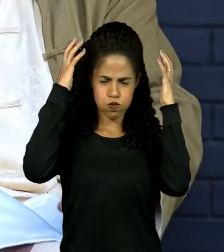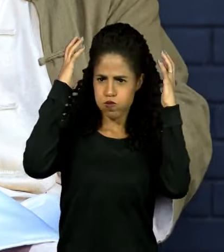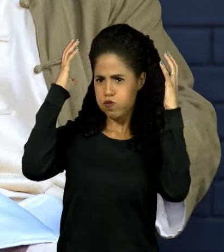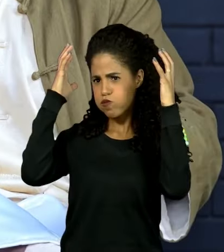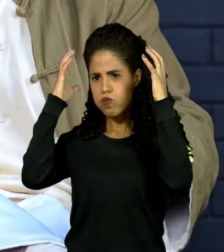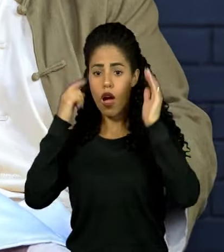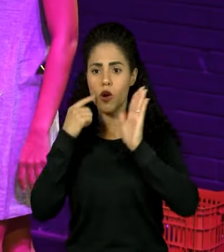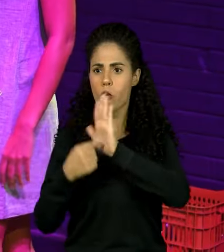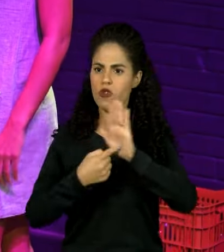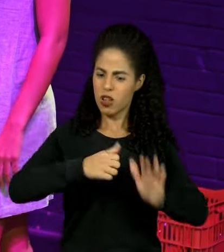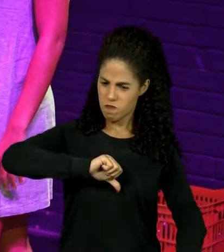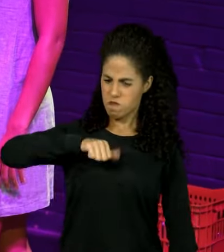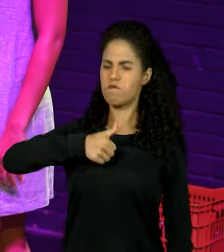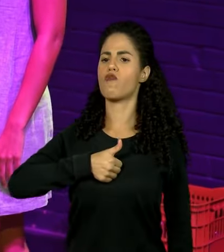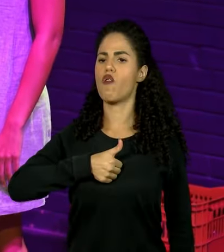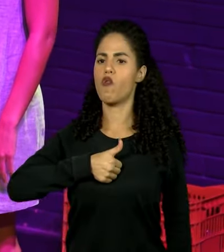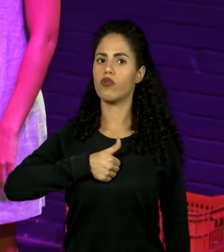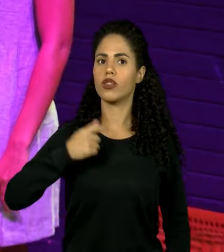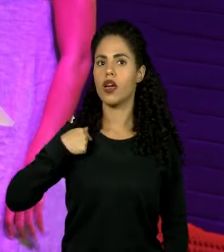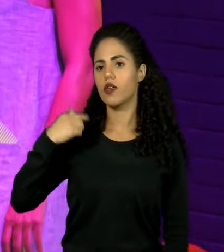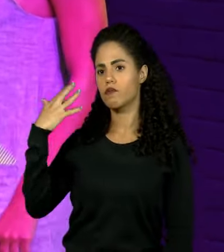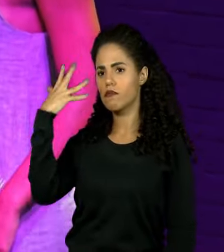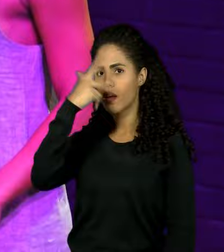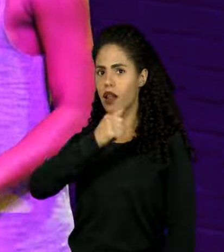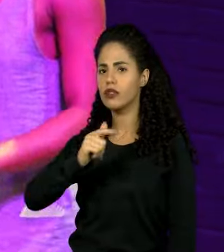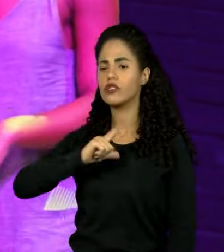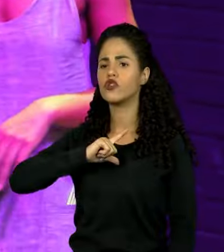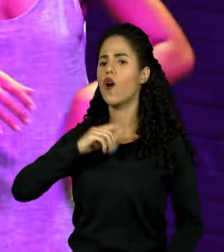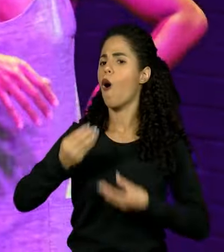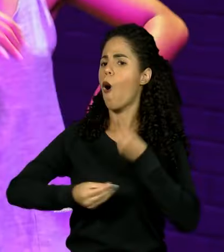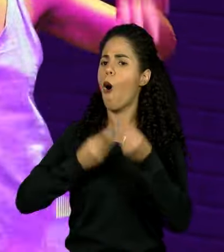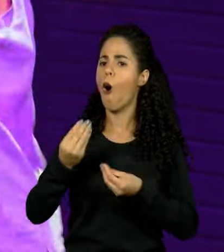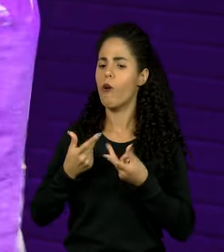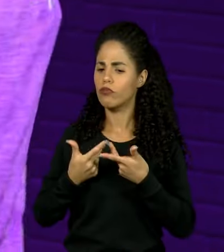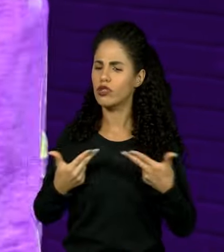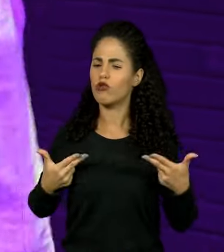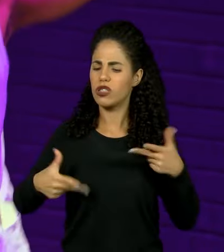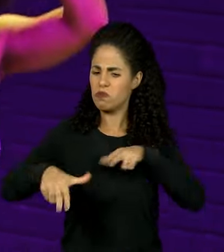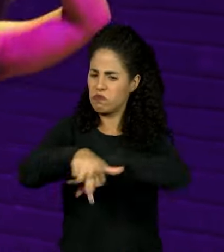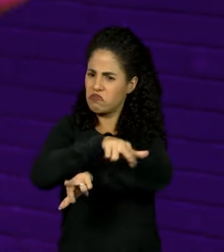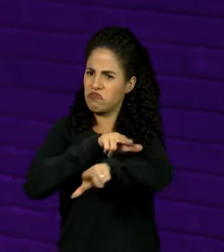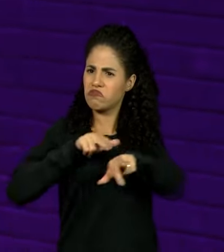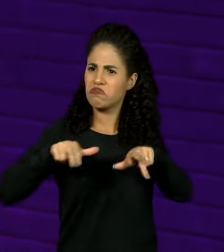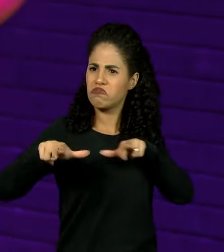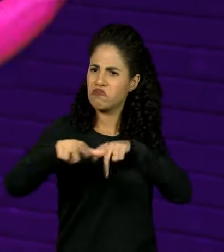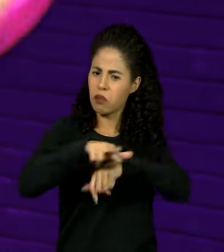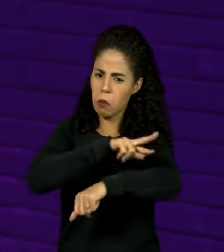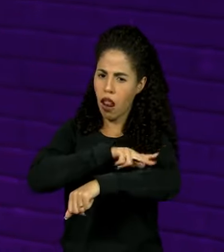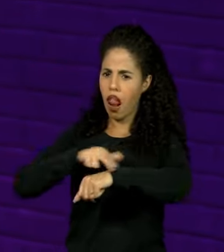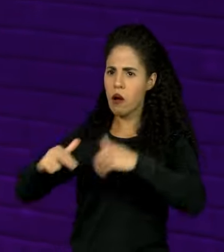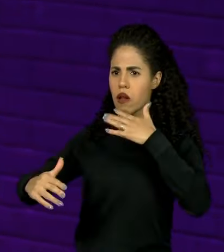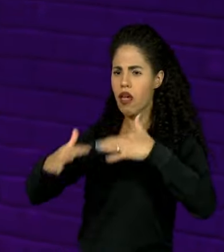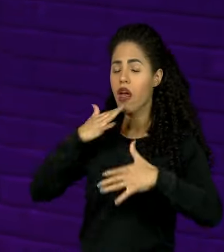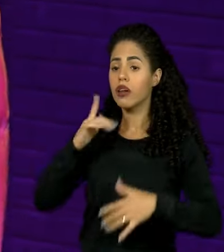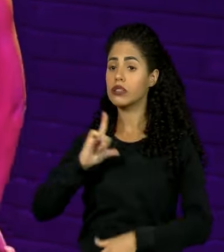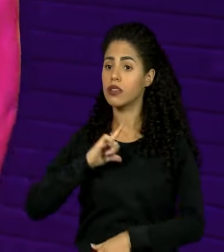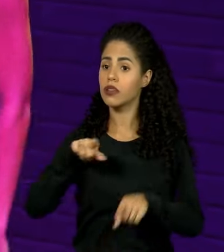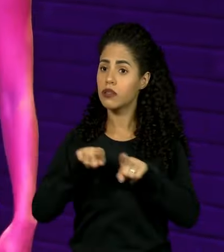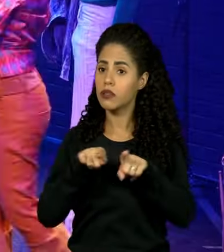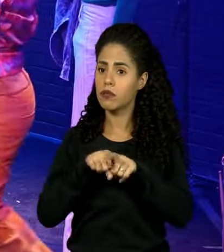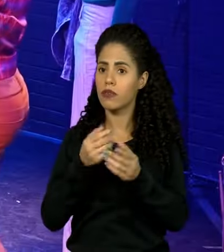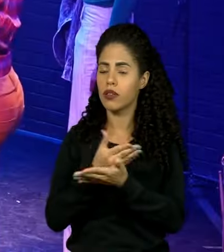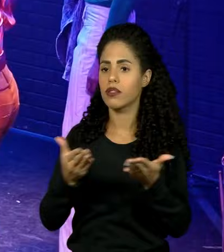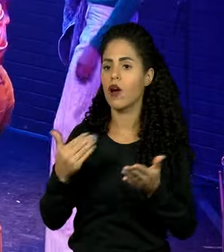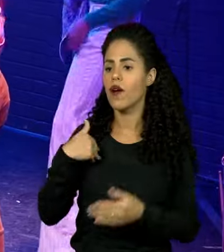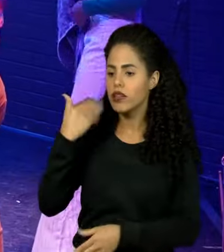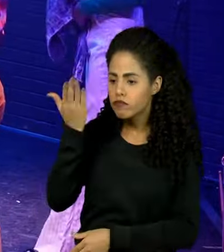ideia de autoestima ideia de Beleza Negra ideia de cores né pro Brasil então o dom Filó também faz parte desse